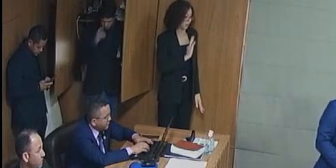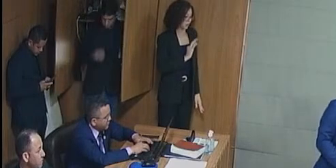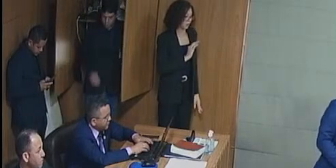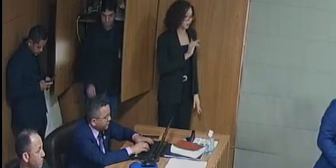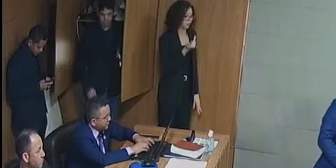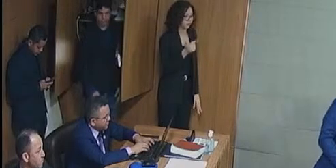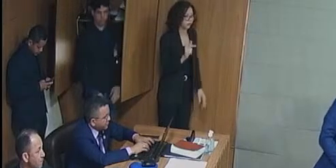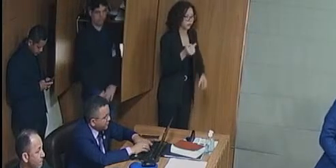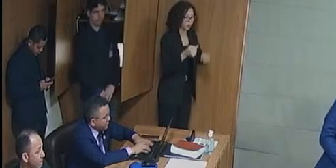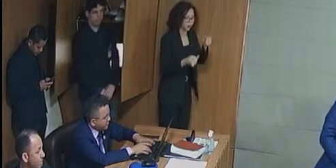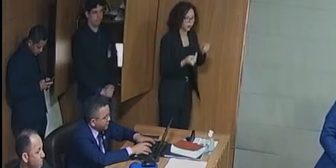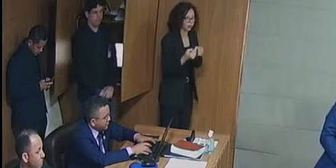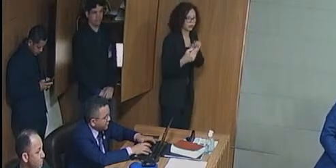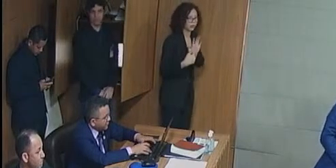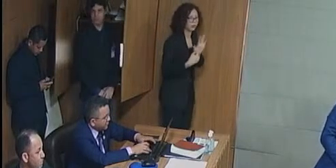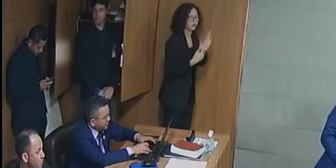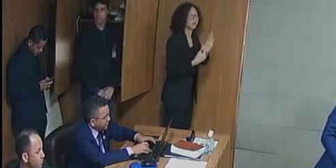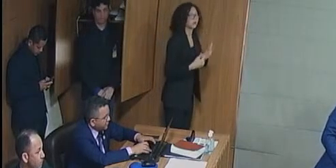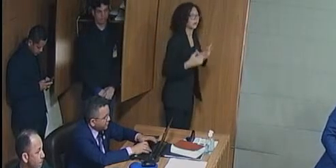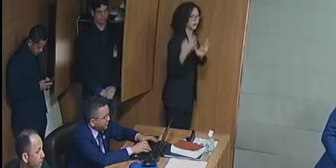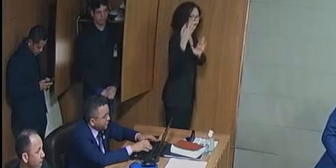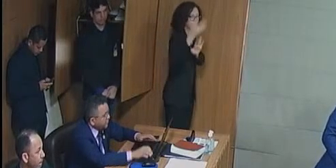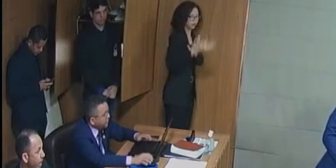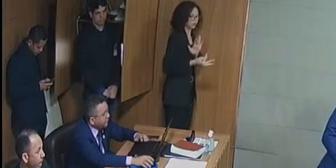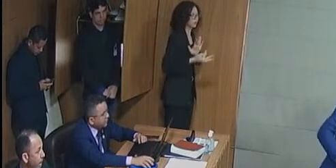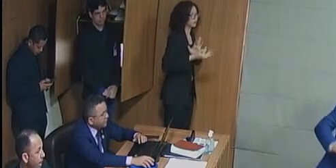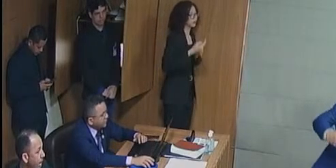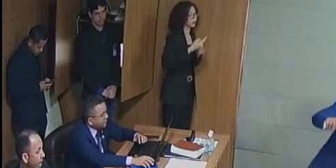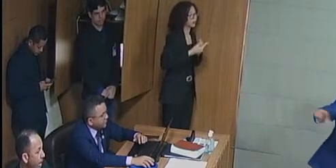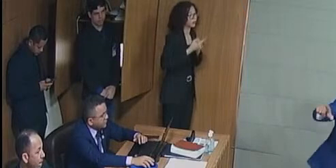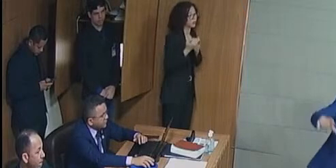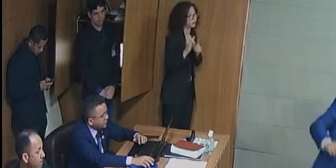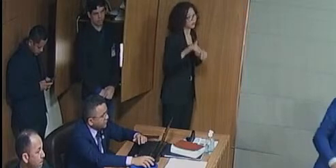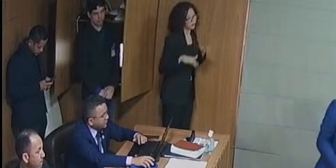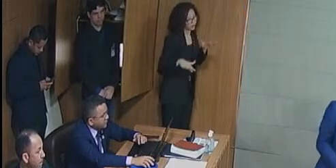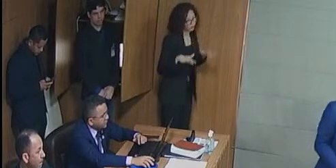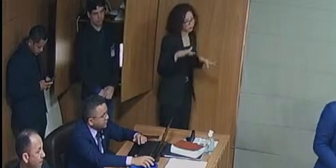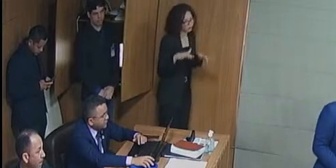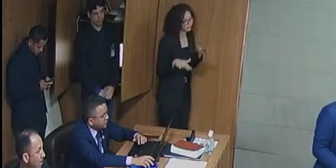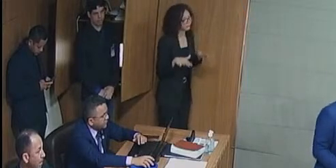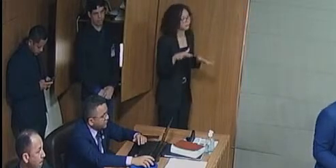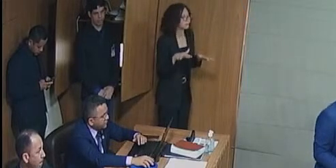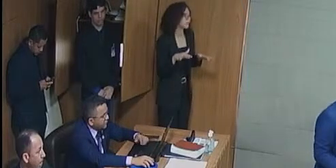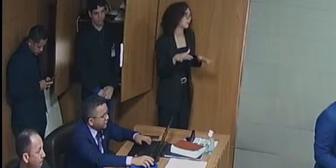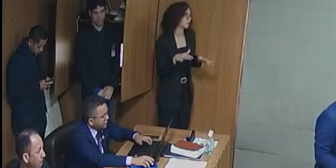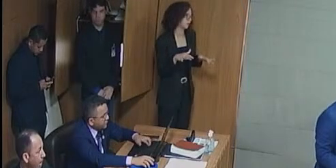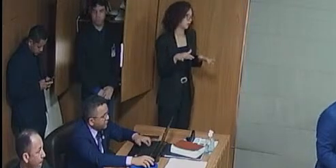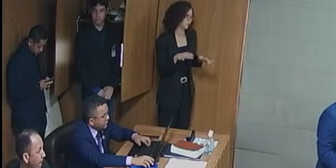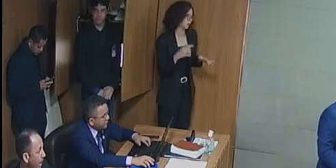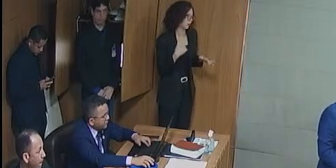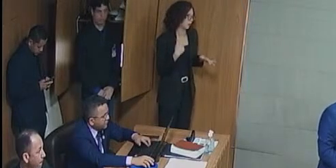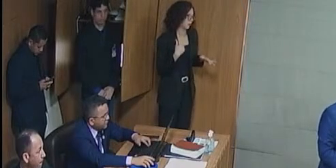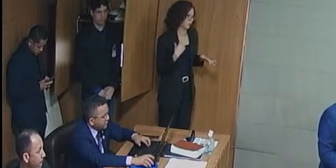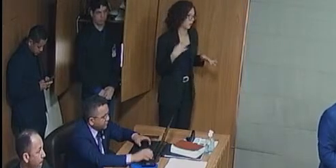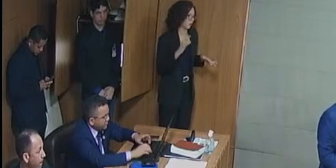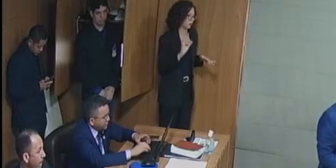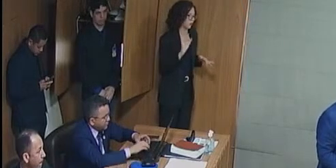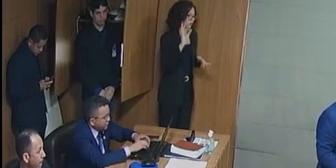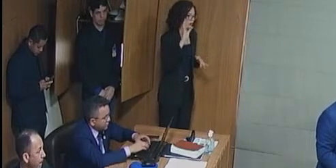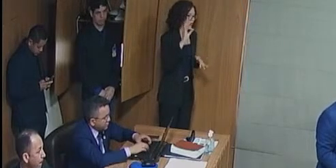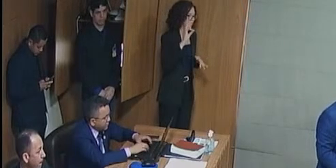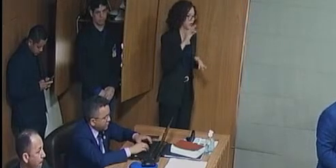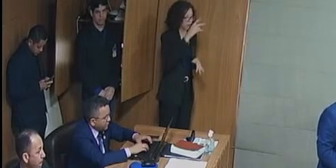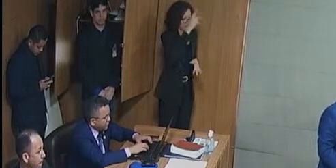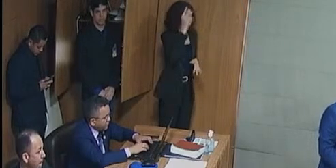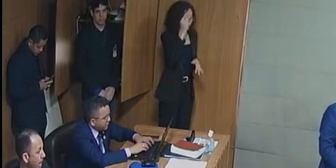outrora o fato pío eu trarei outrora porque se talvez Não deixasse de ser candidato a prefeito eu já estaria preso uma hora